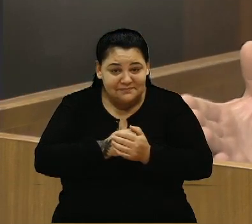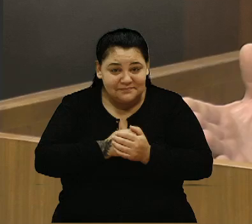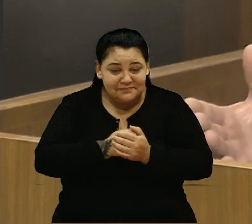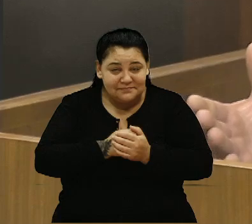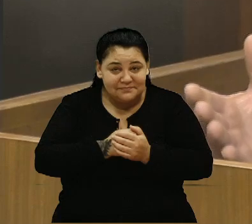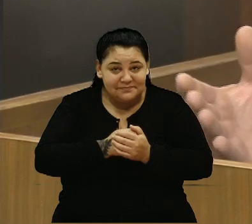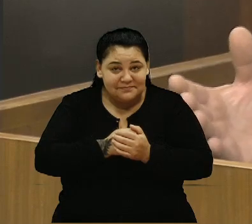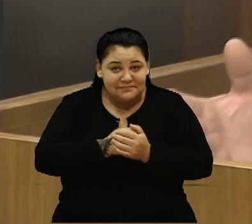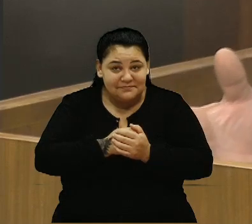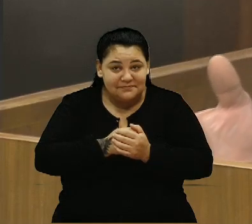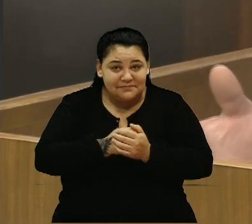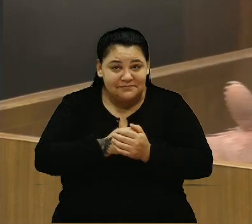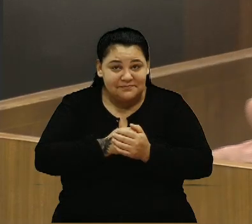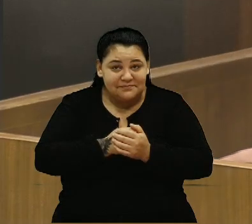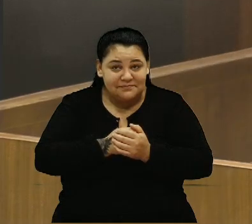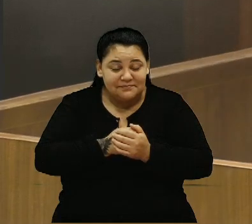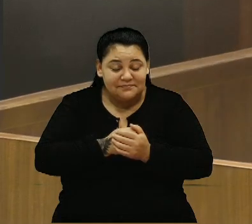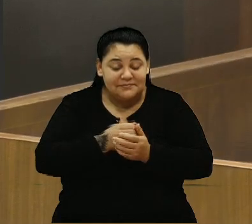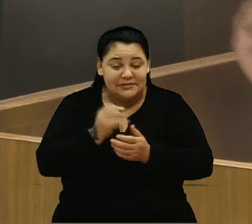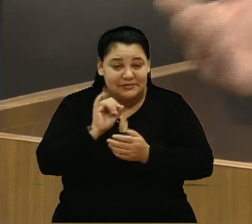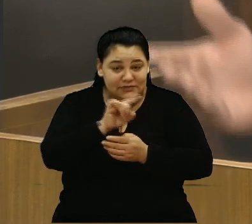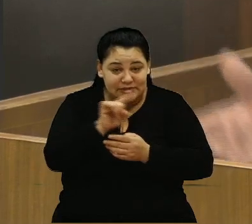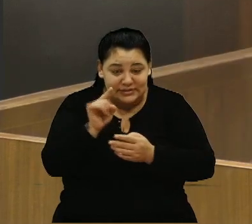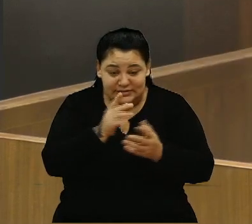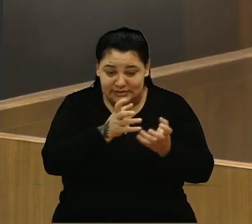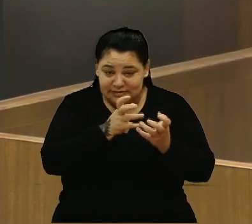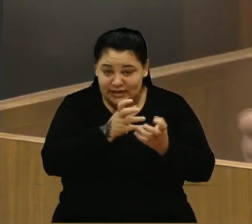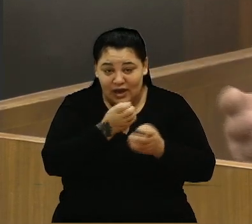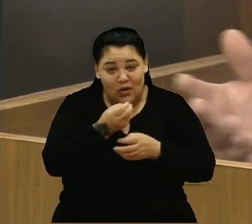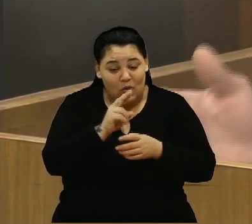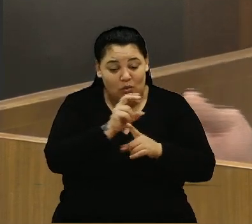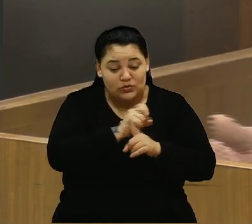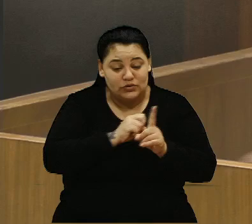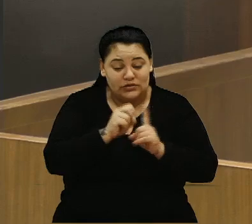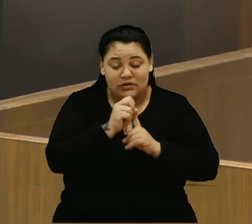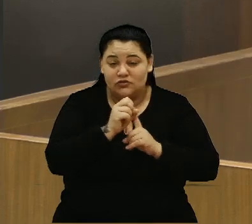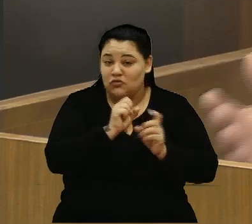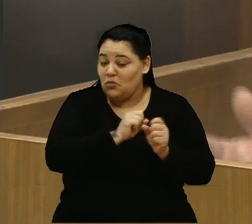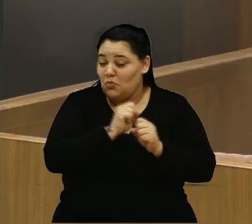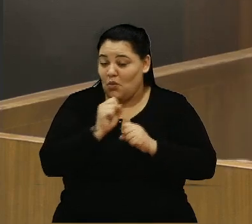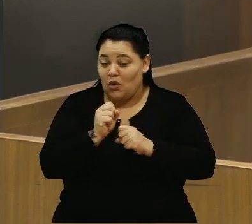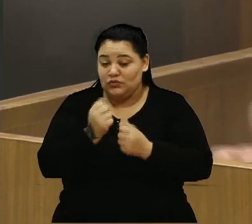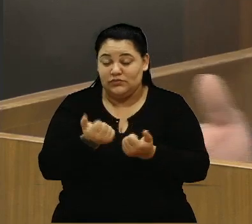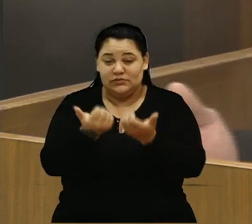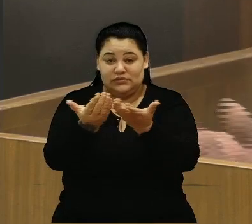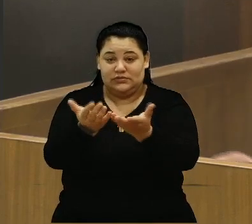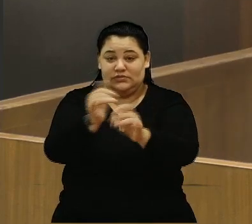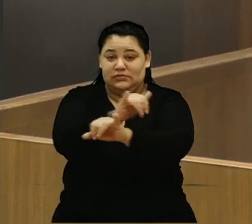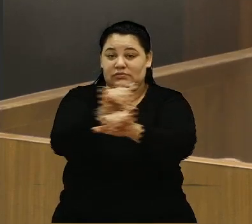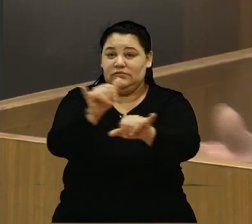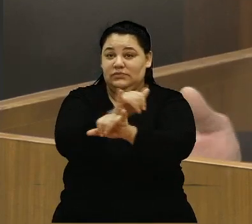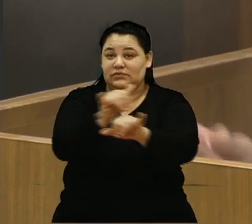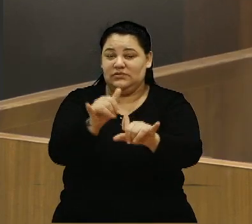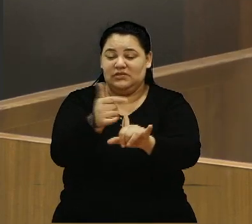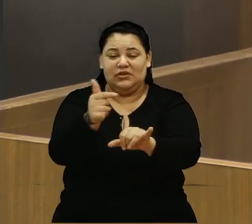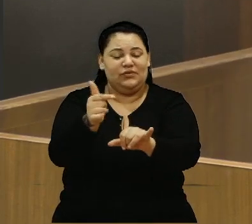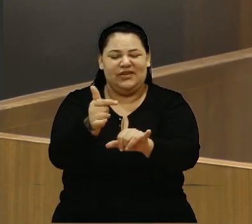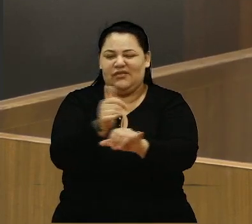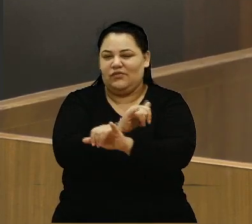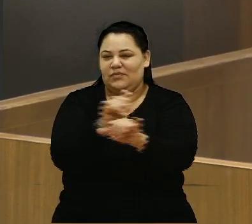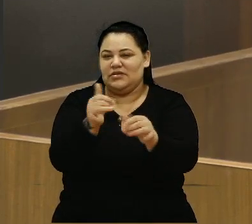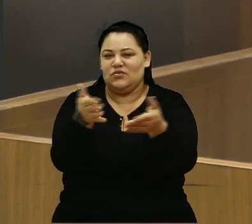Isso, se os nobres pares quiserem, ou se a sociedade quiser, eu posso trazer dados. Eu não tenho dados aqui hoje porque não é necessário, todo mundo